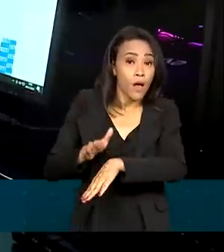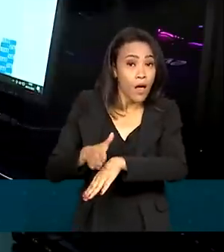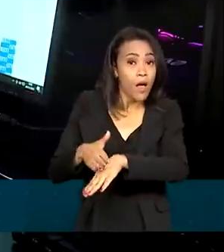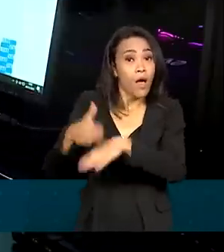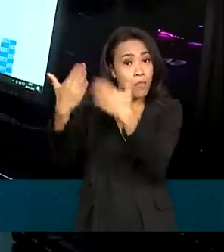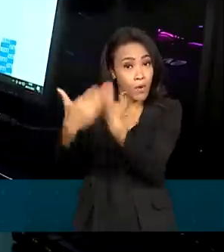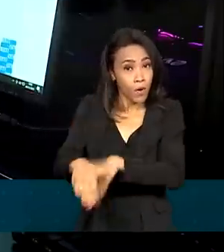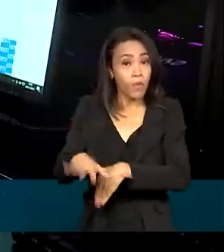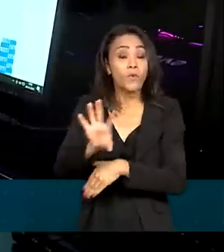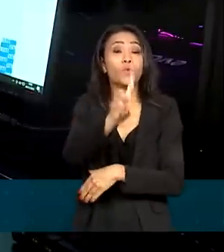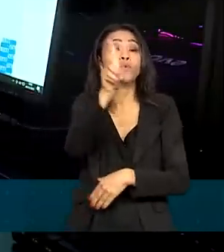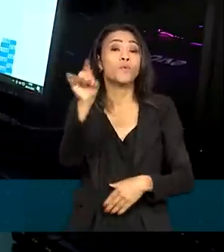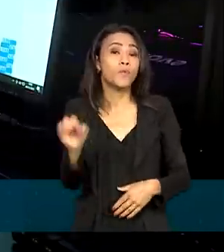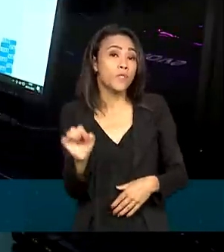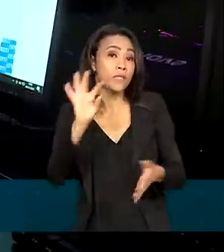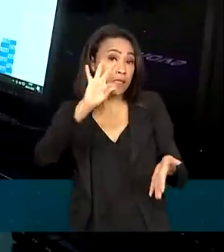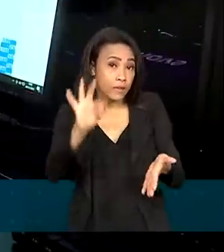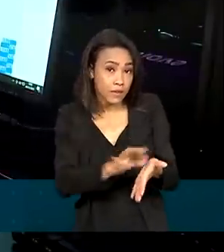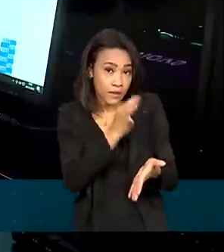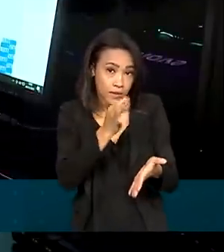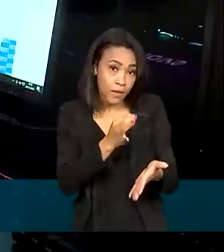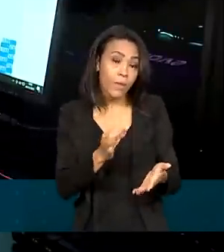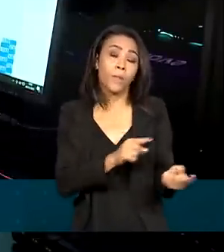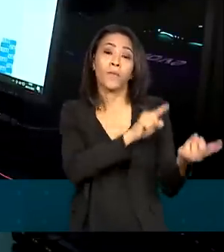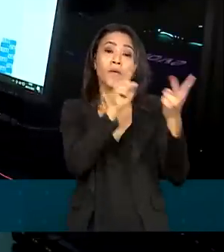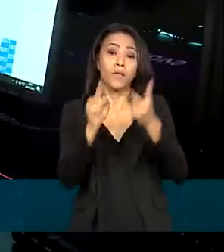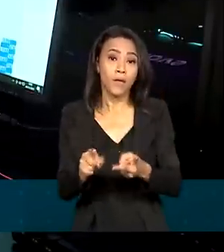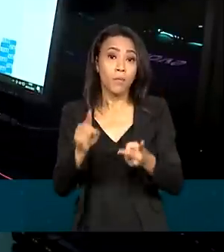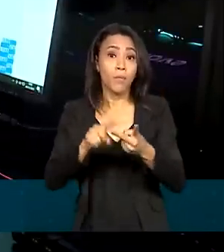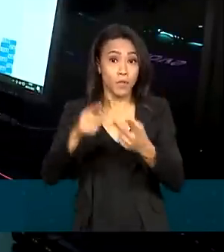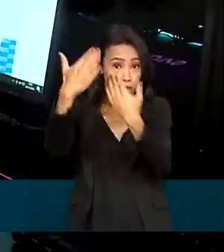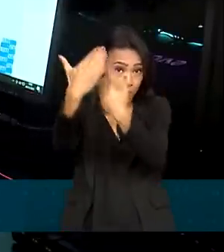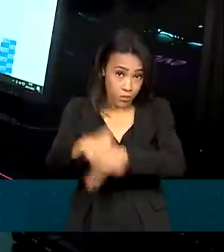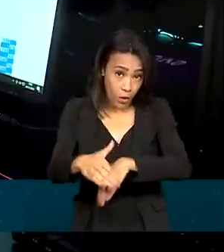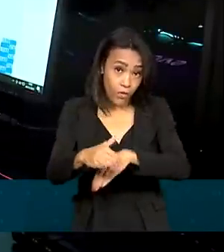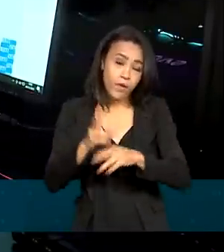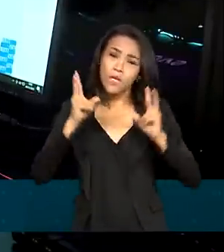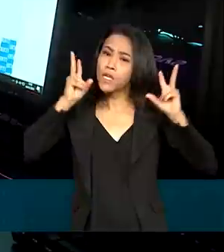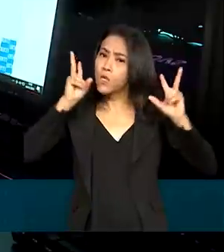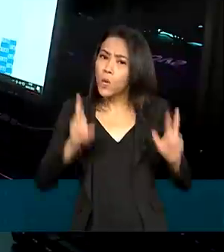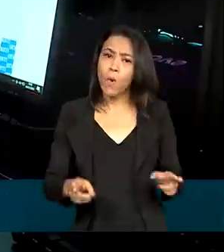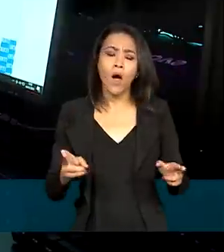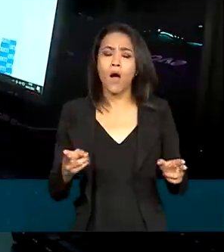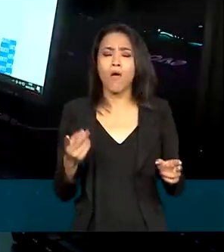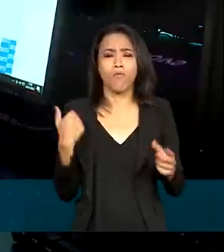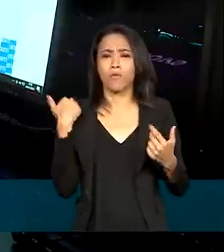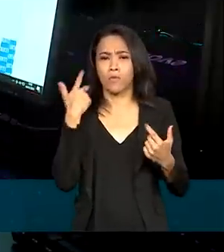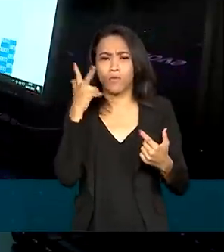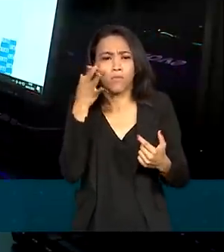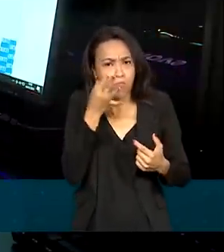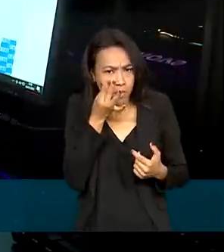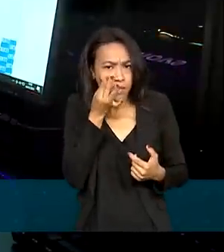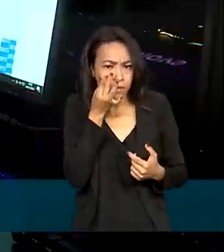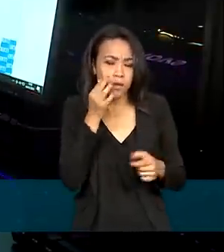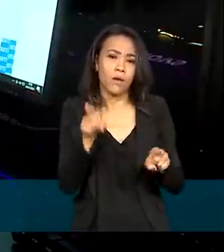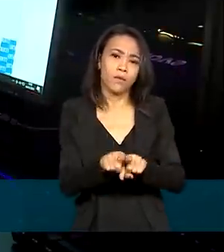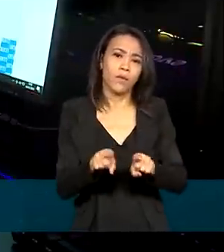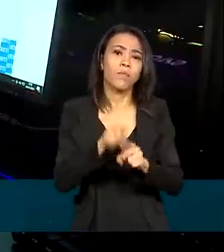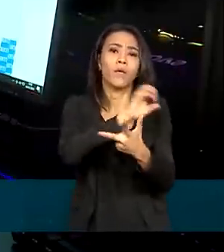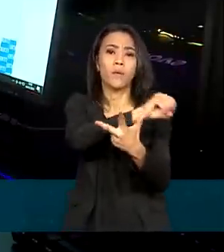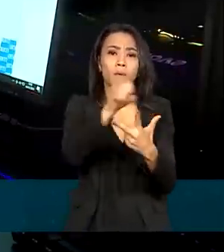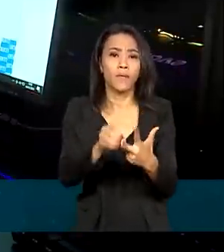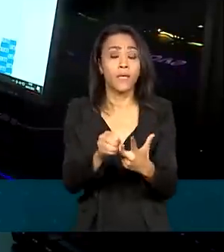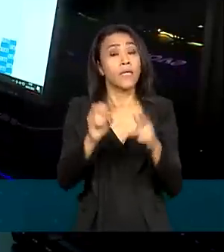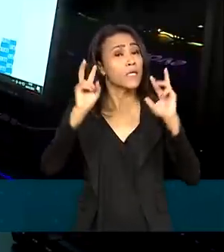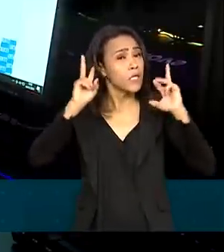as datas de inscrição e realização do Enem digital são as mesmas do exame tradicional Assim como as questões